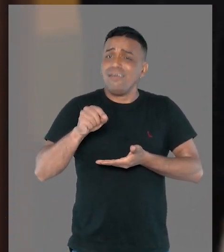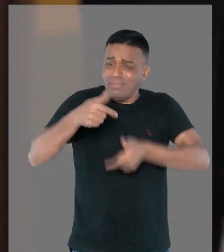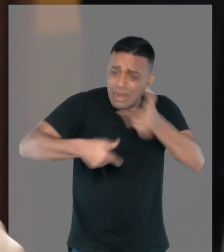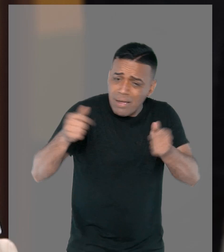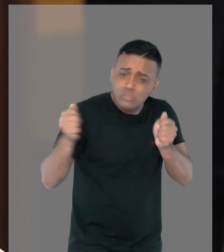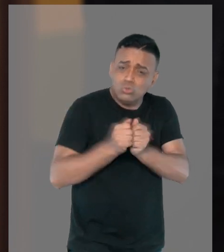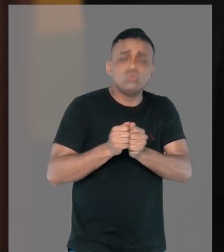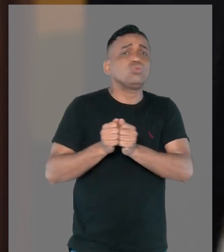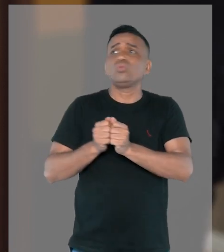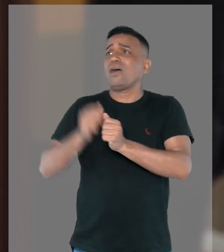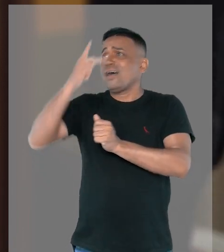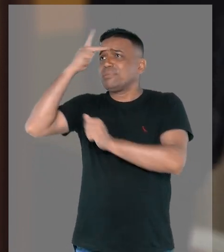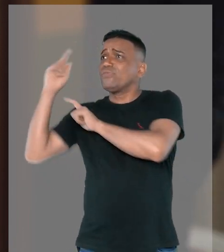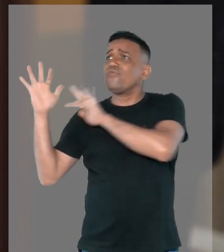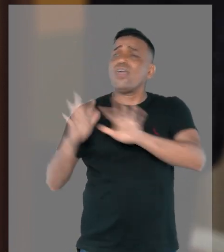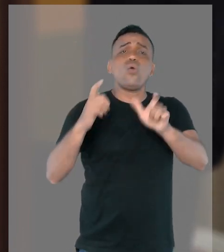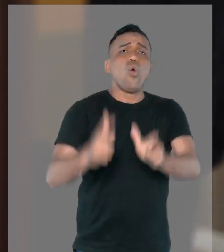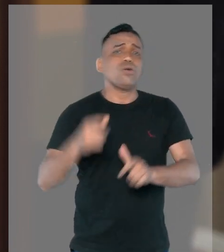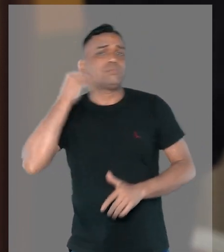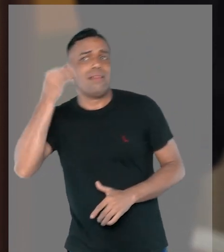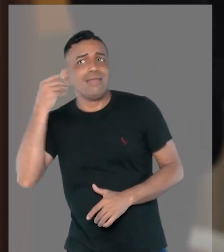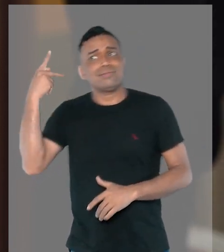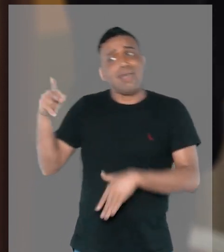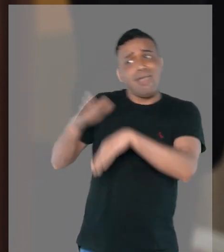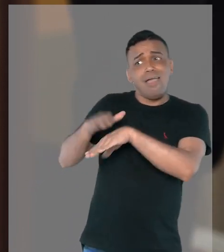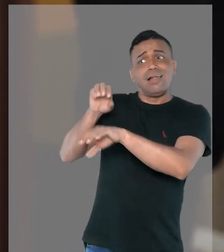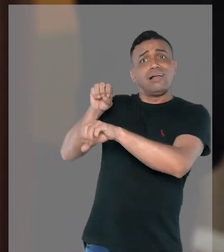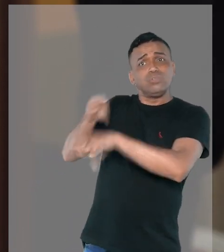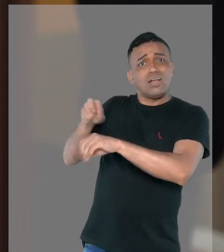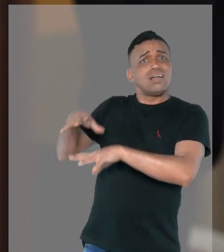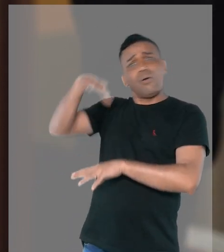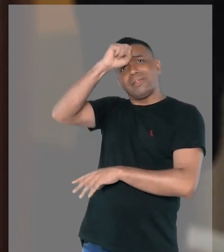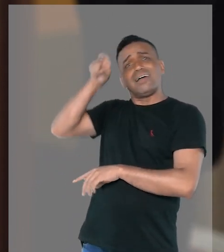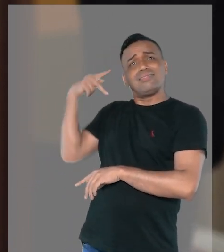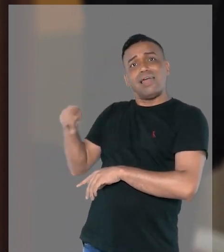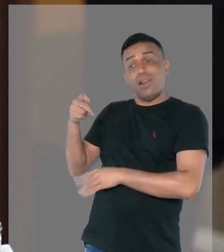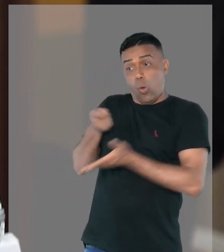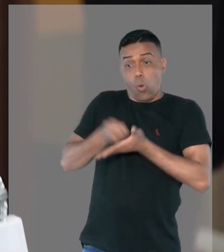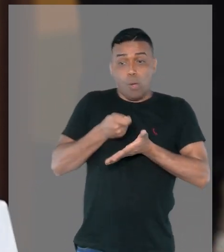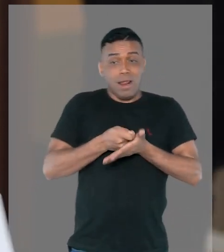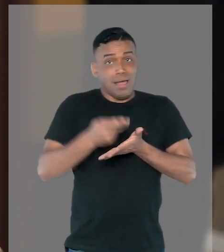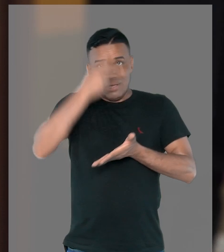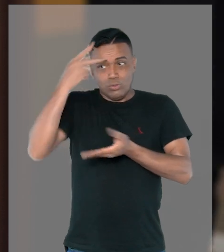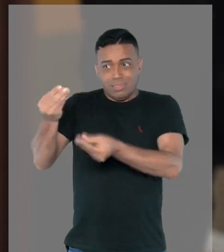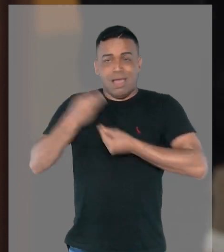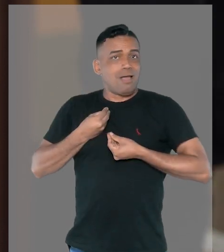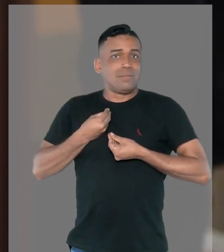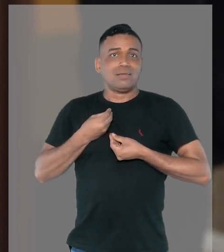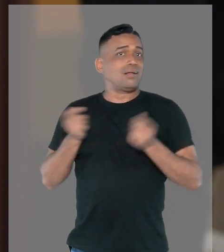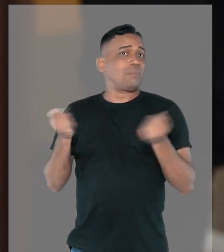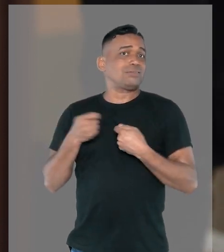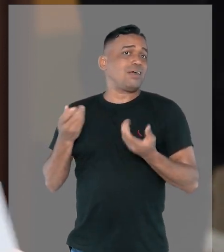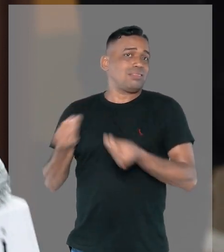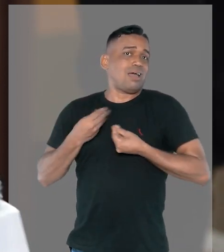você, de onde elas vieram, que experiências tiveram, que educação tiveram. Eu não posso exigir que uma pessoa me dê uma coisa que ela não tem.